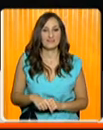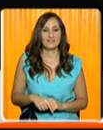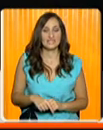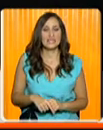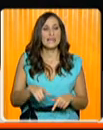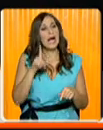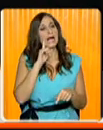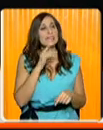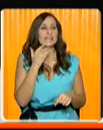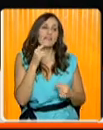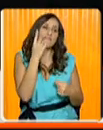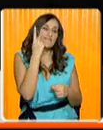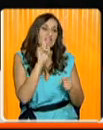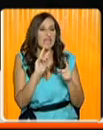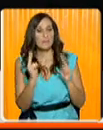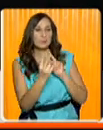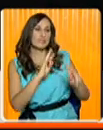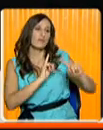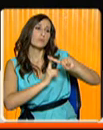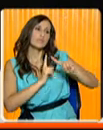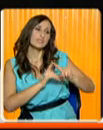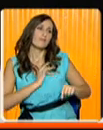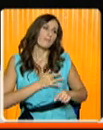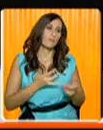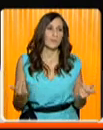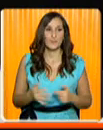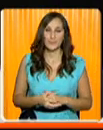Opa, oh, linda, tens que ver pelo lado positivo, amor.